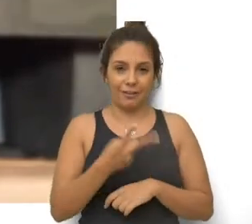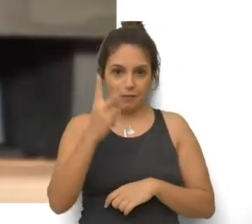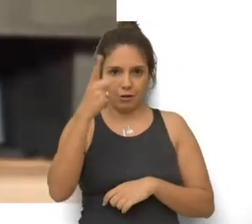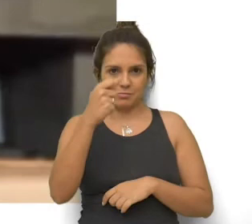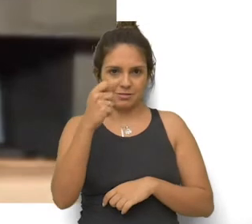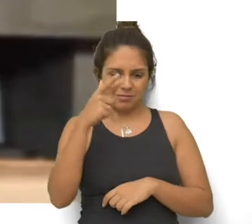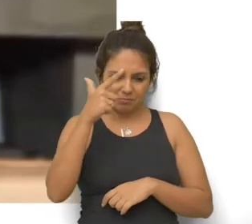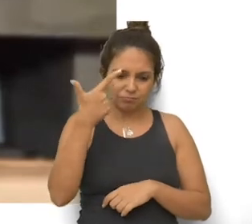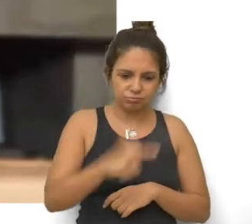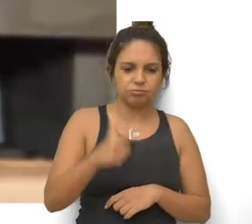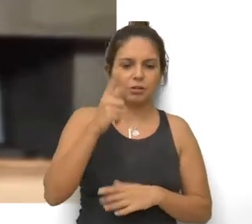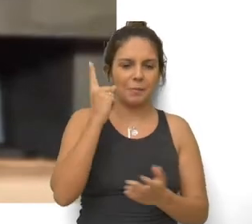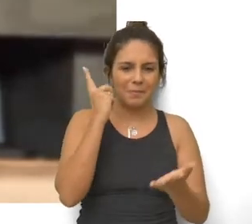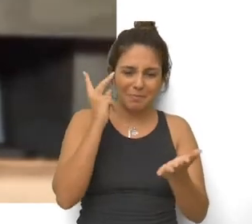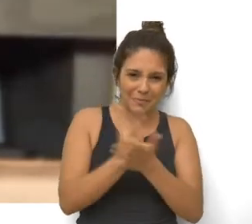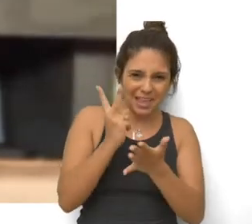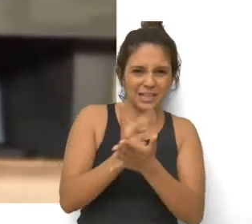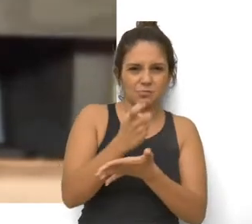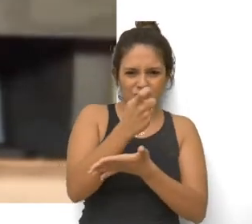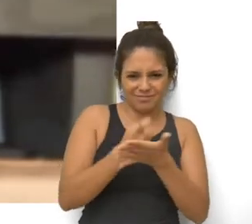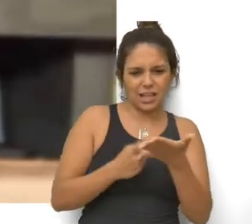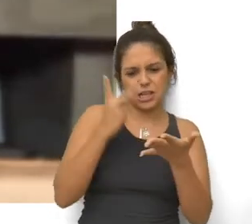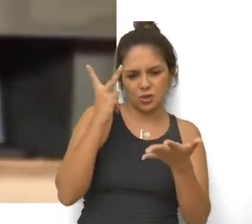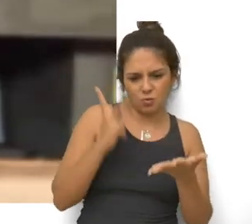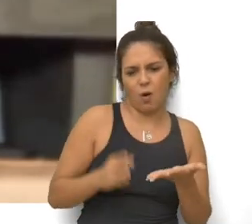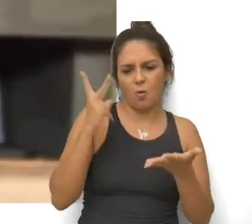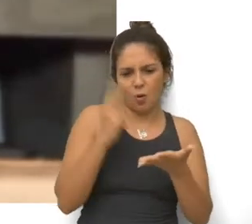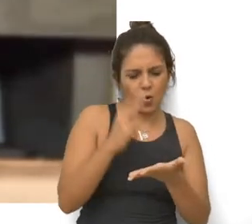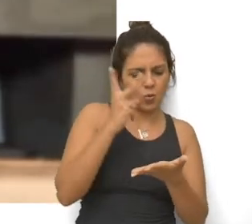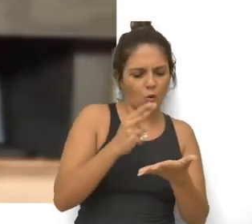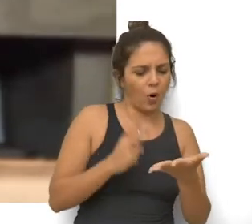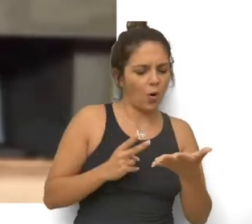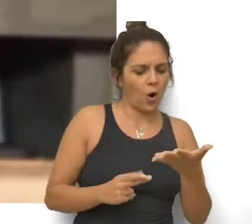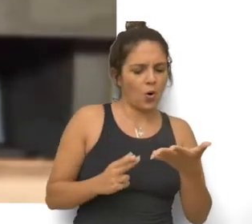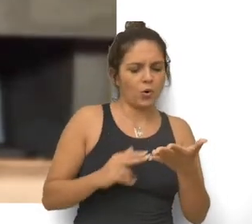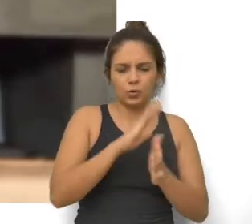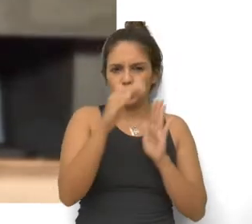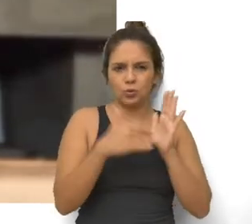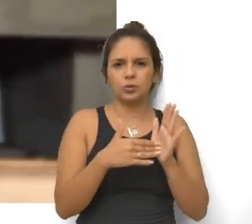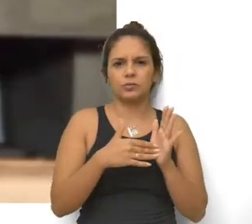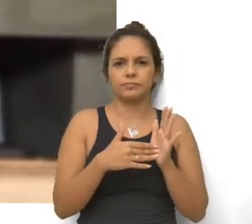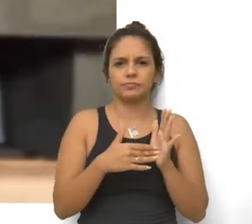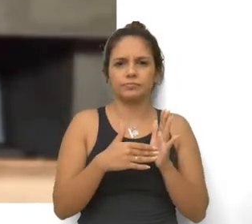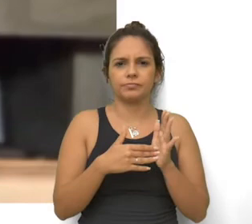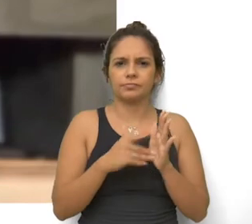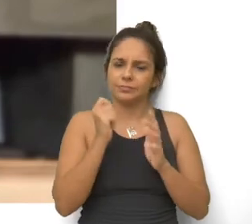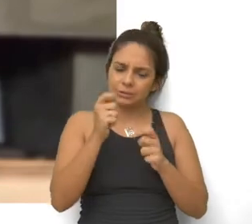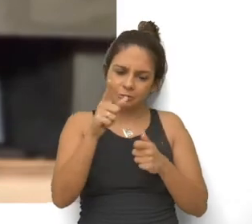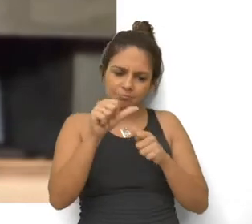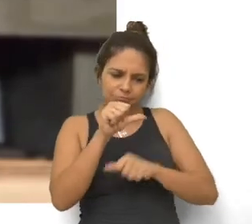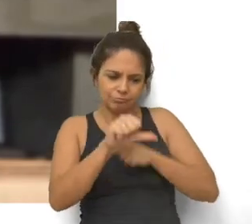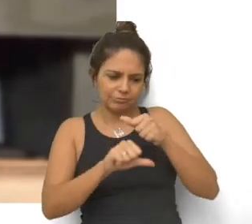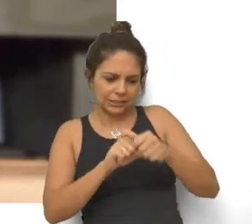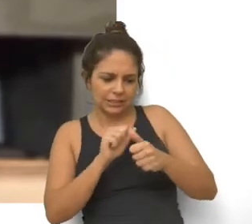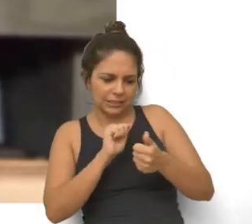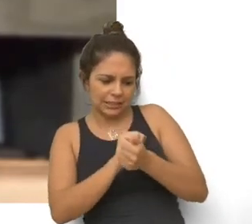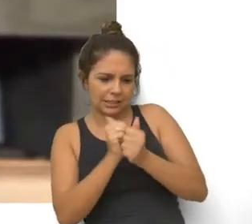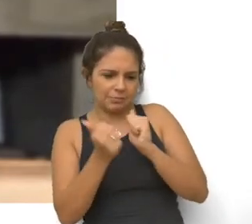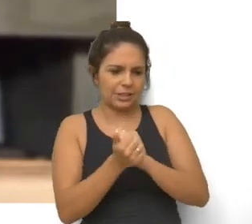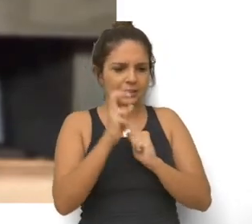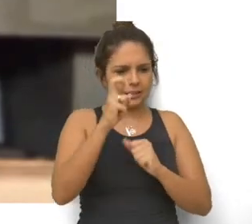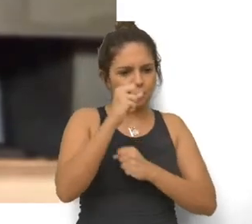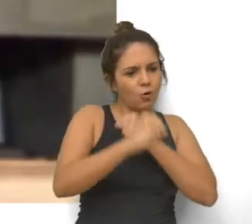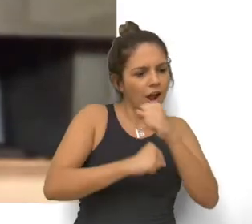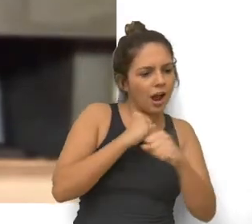você tem um mesmo texto, que ele é igual, é tudo igual, é aquela partitura. Só que você vai mudando, passou 5